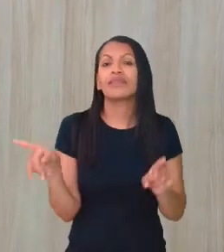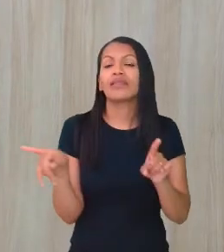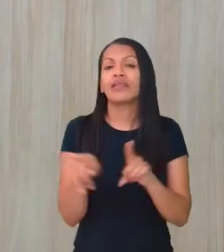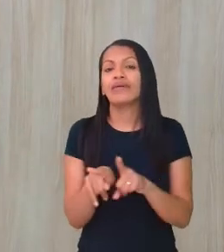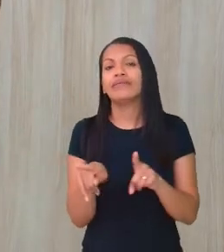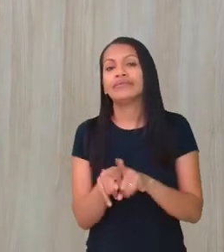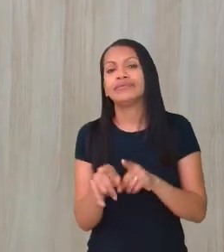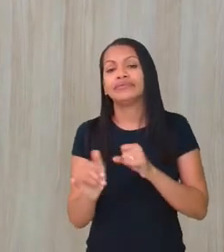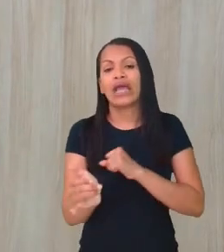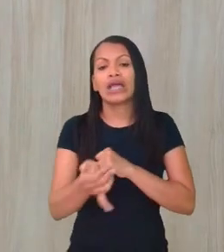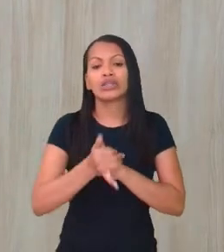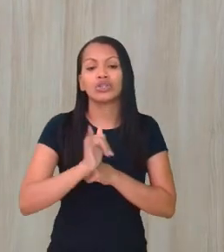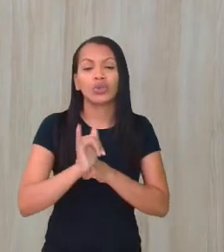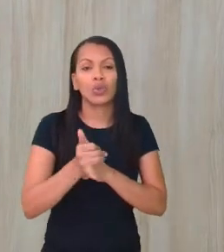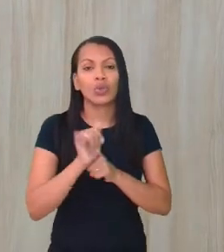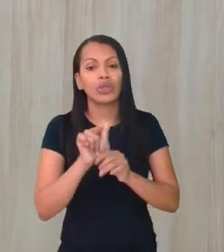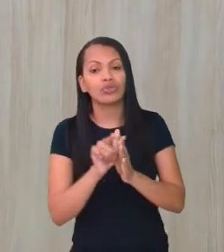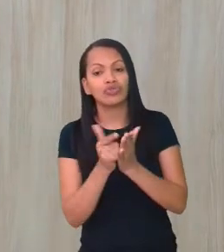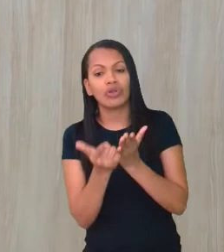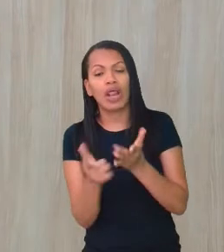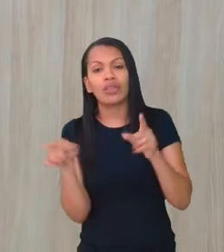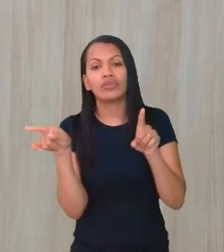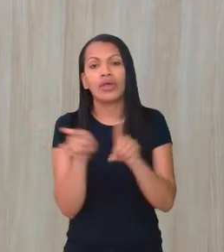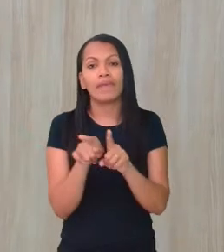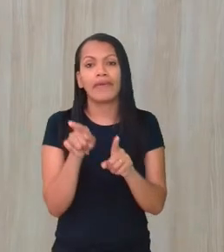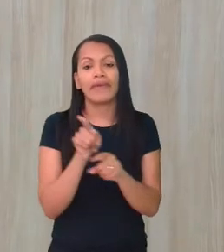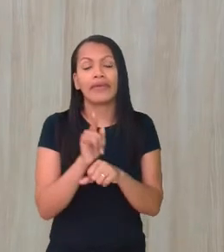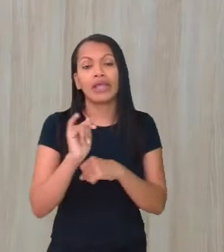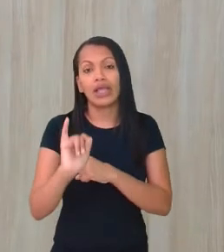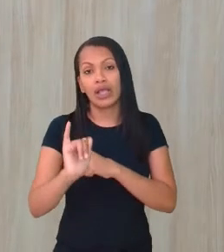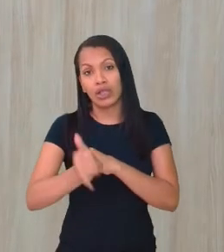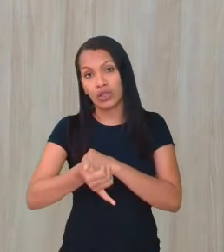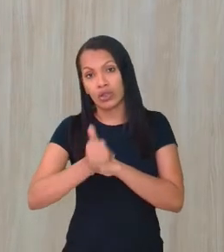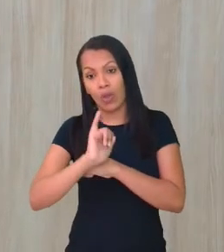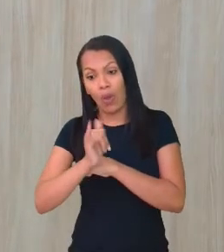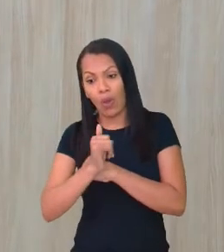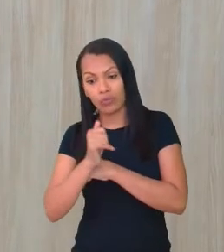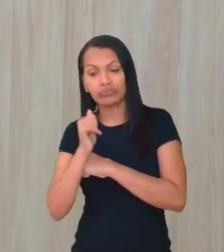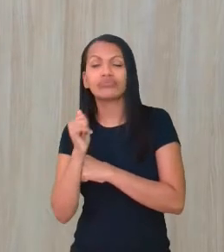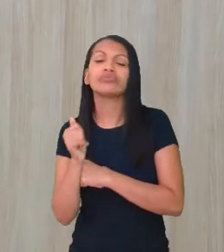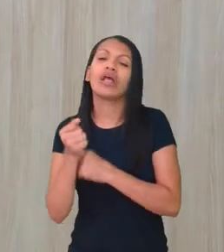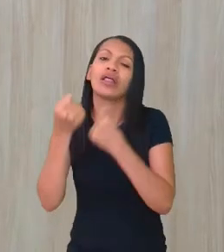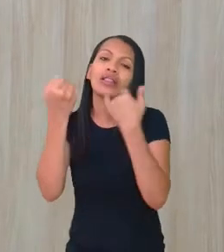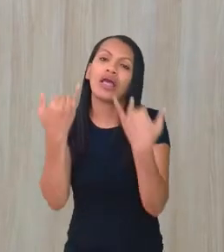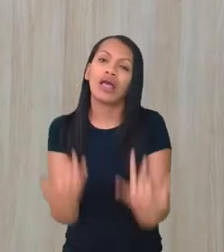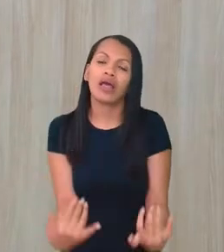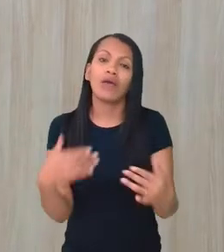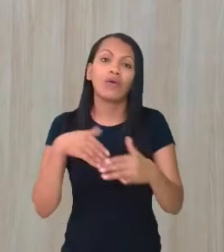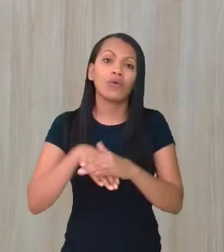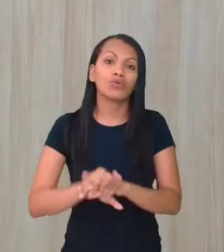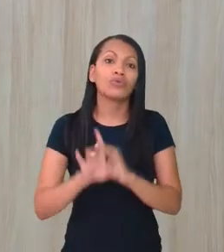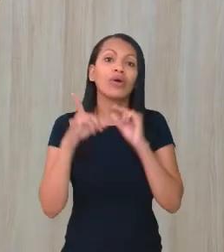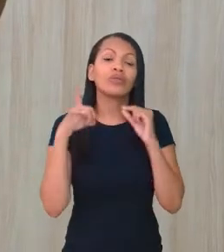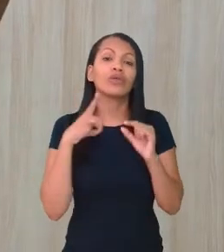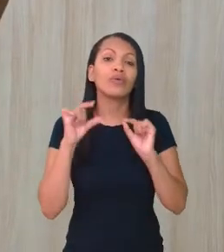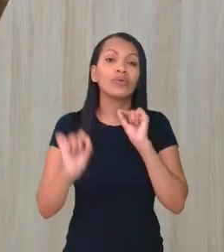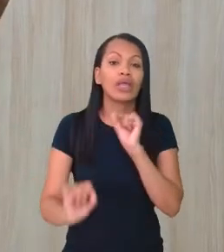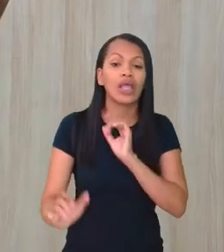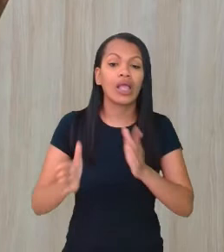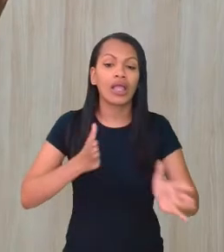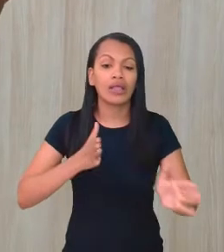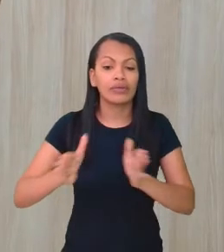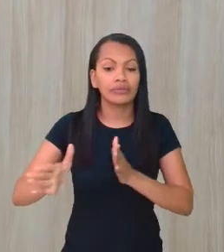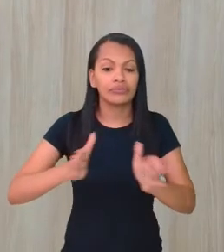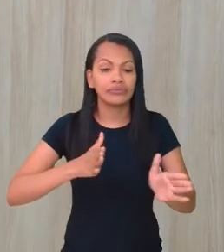as crônicas jornalísticas, as crônicas humorísticas. As crônicas narrativas, elas costumam ter uma durabilidade